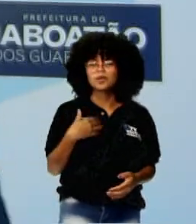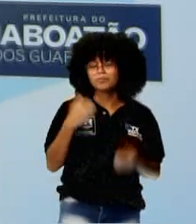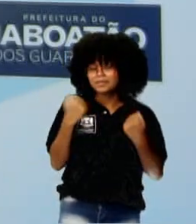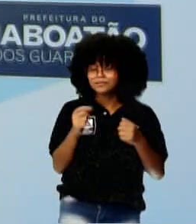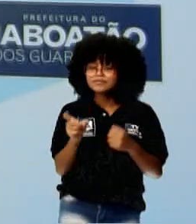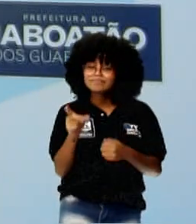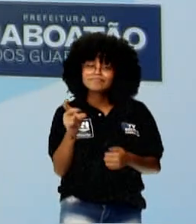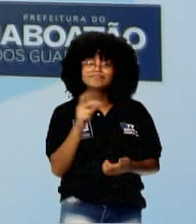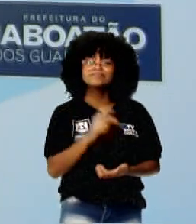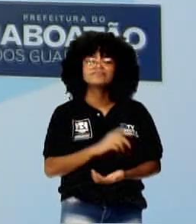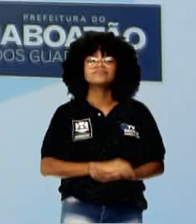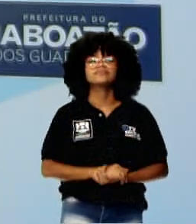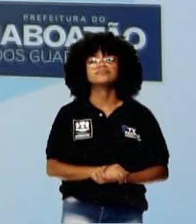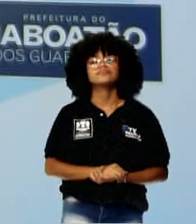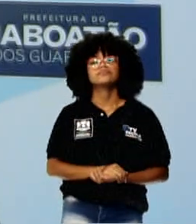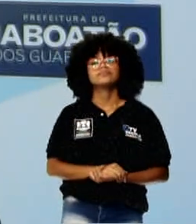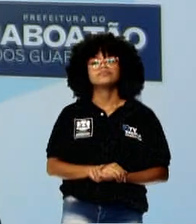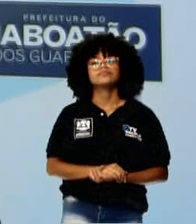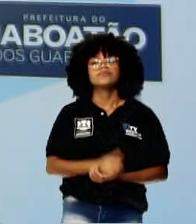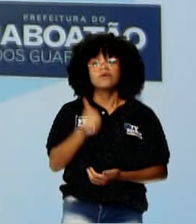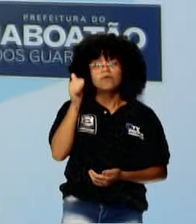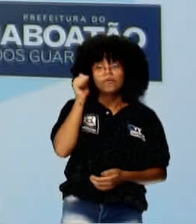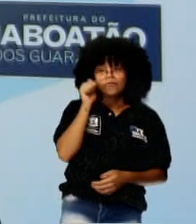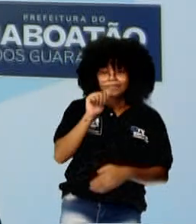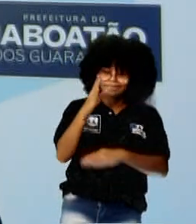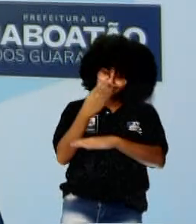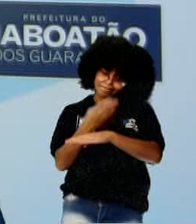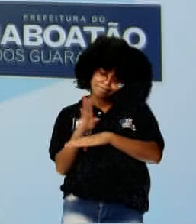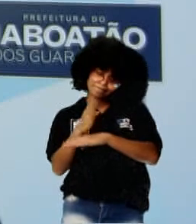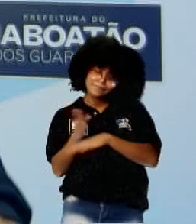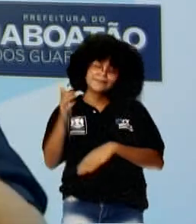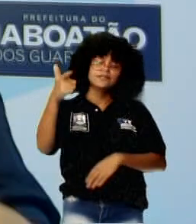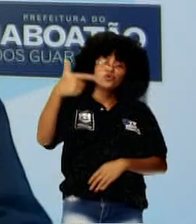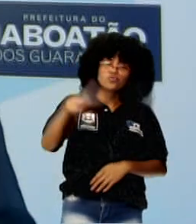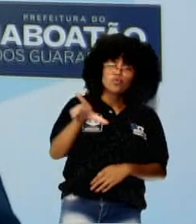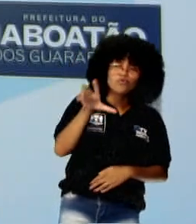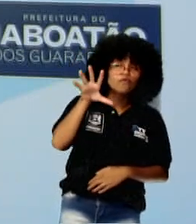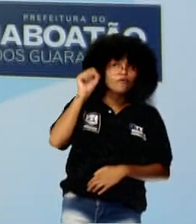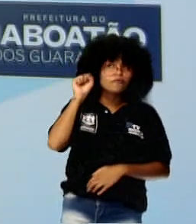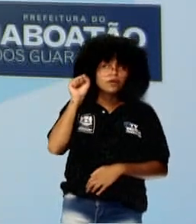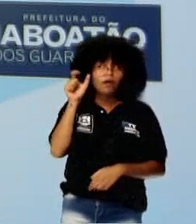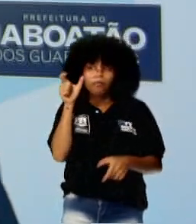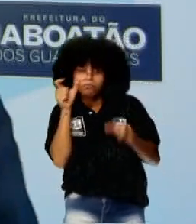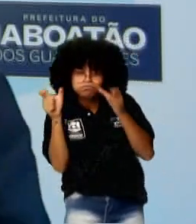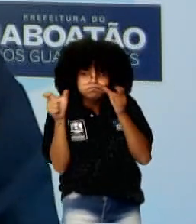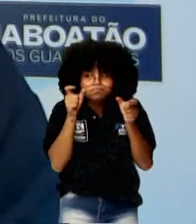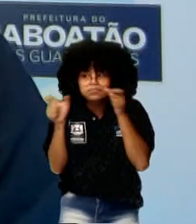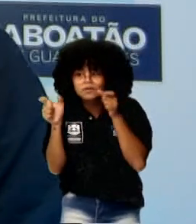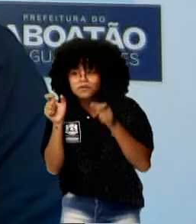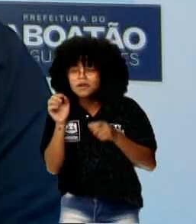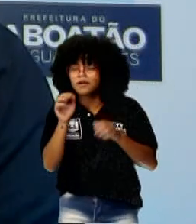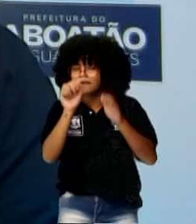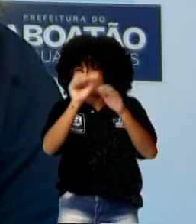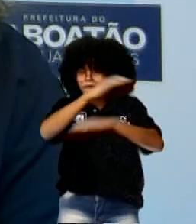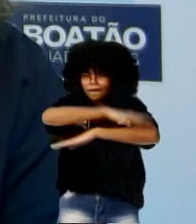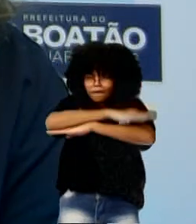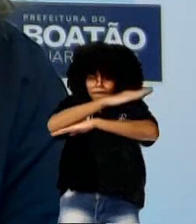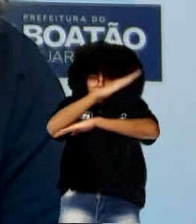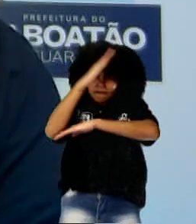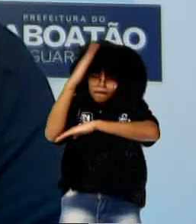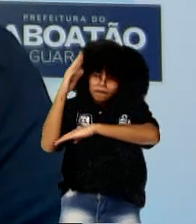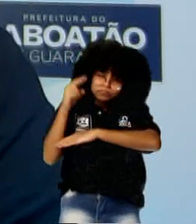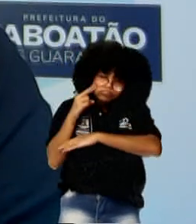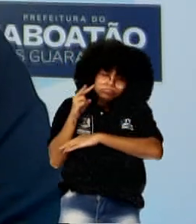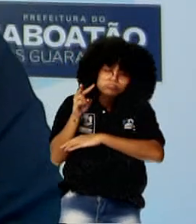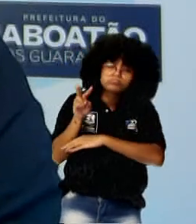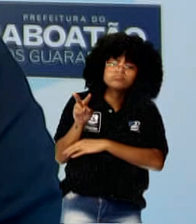maçãs. Branca de Neve mais uma vez escutou e como era muito curiosa, foi lá, abriu a janela do cantinho,